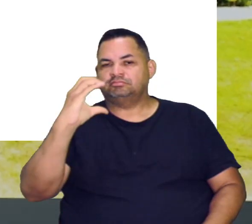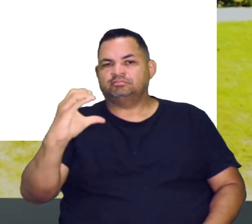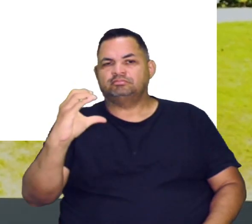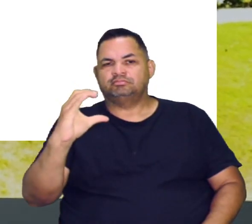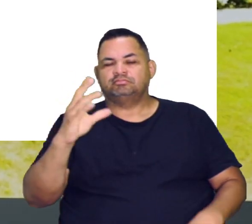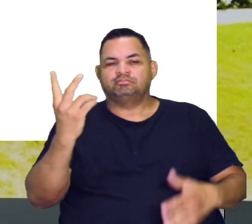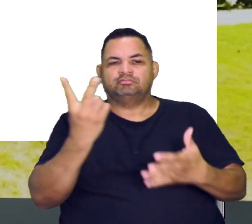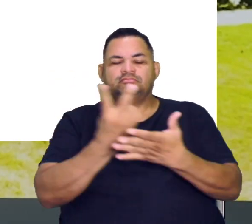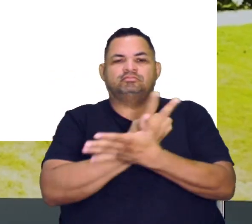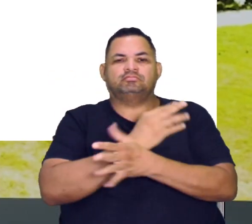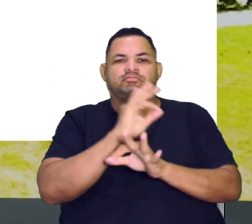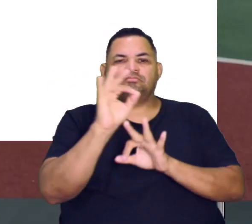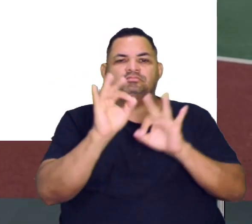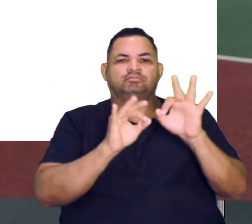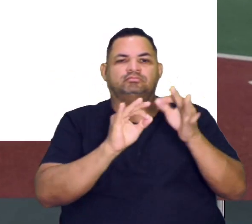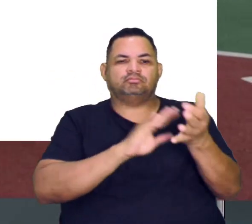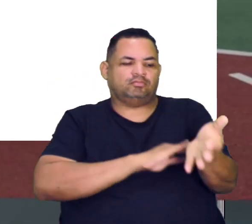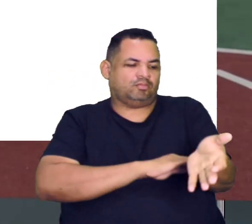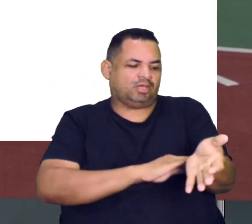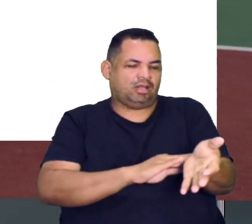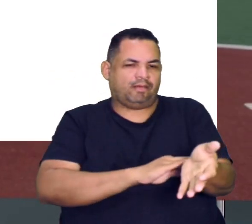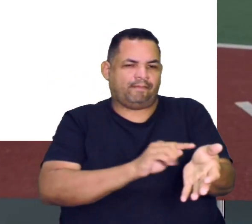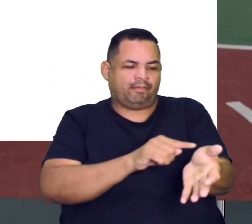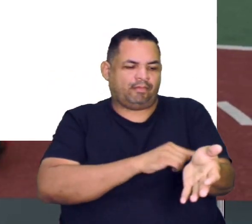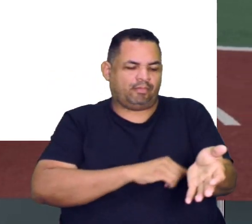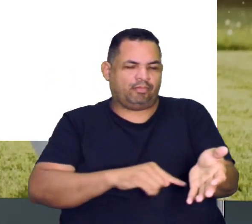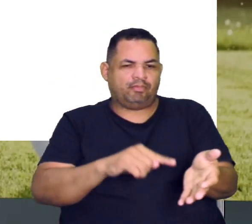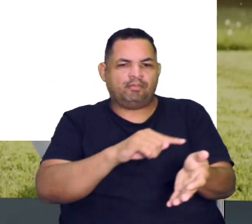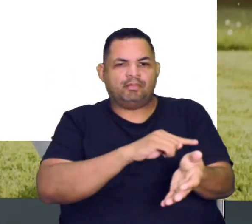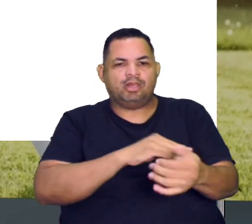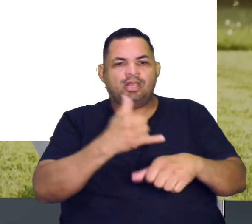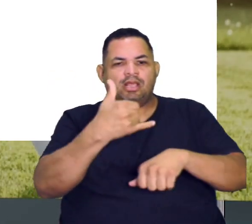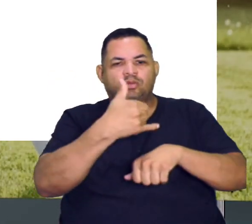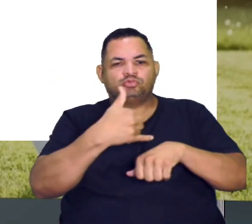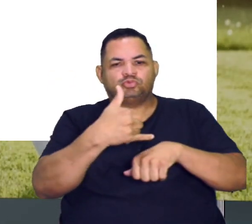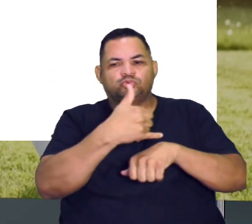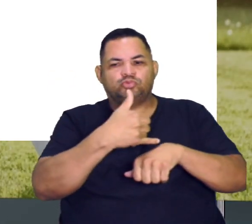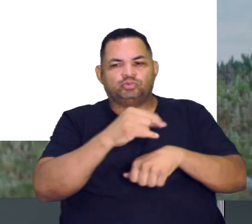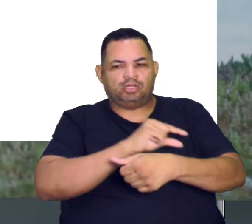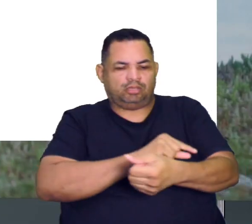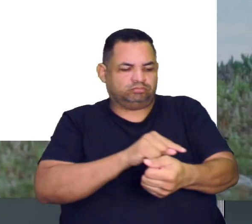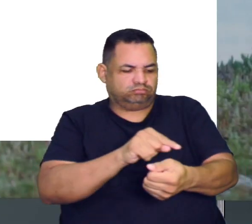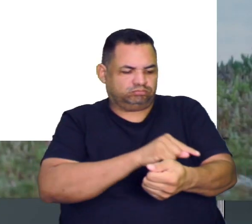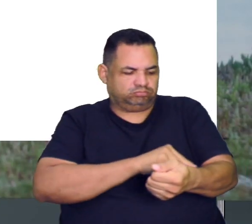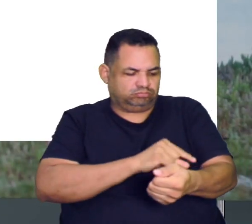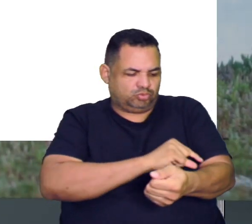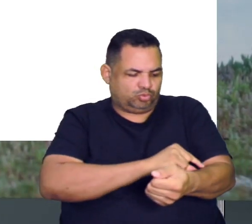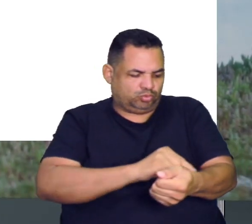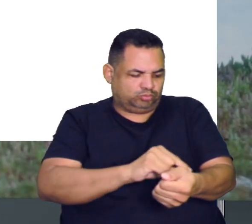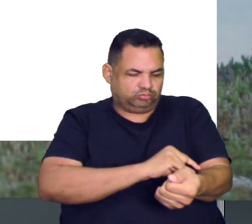acontecer aí com a formação daquelas placas de ateroma que eu falei para vocês agora há pouco, né? Que são placas